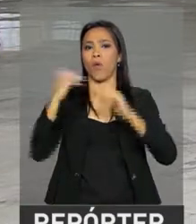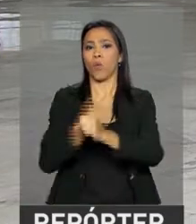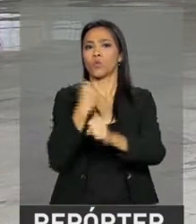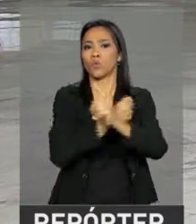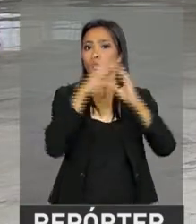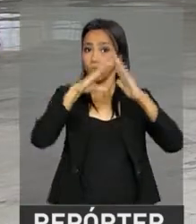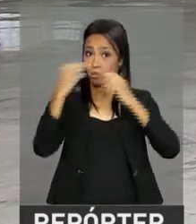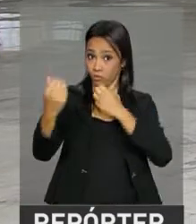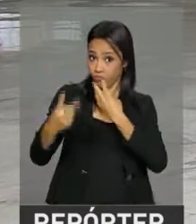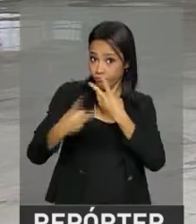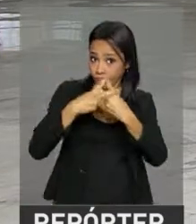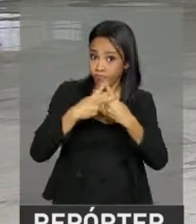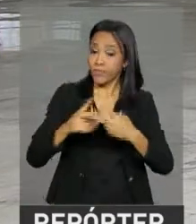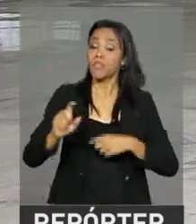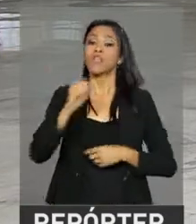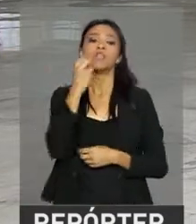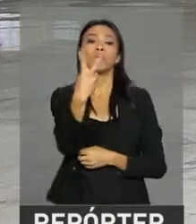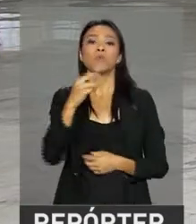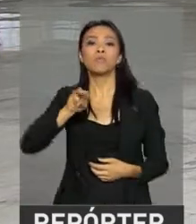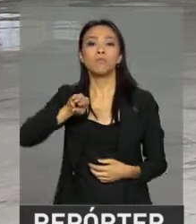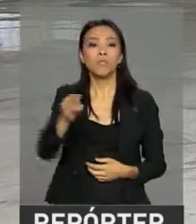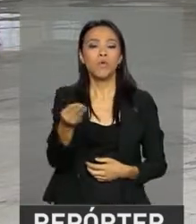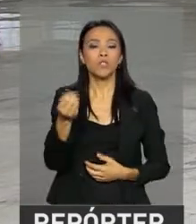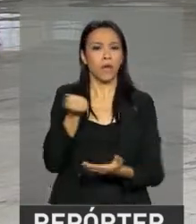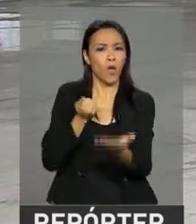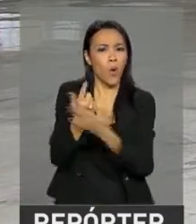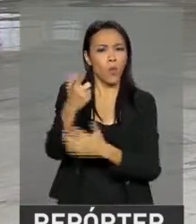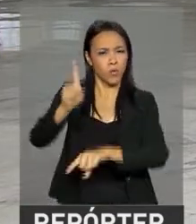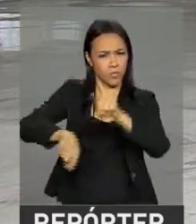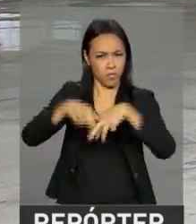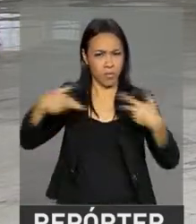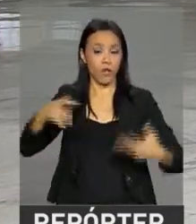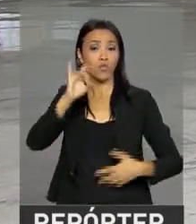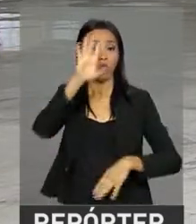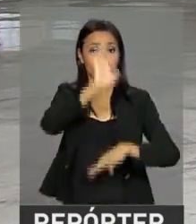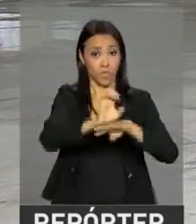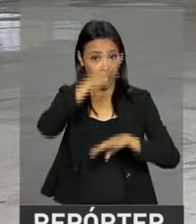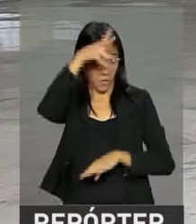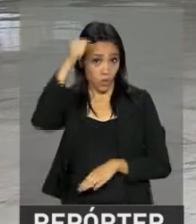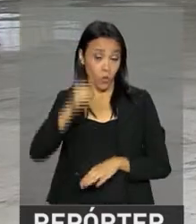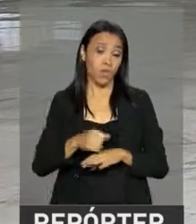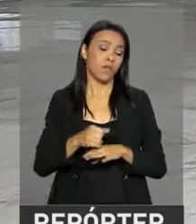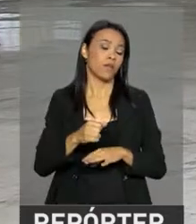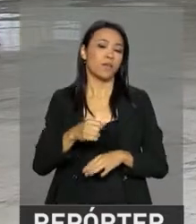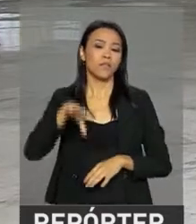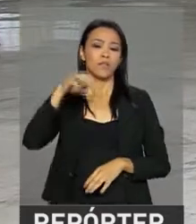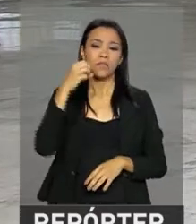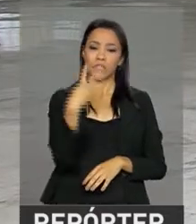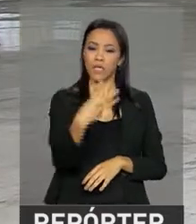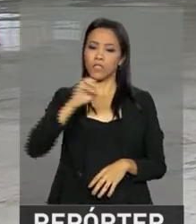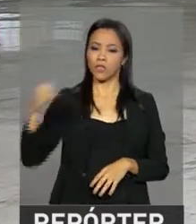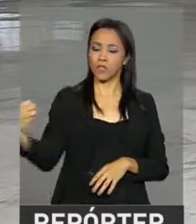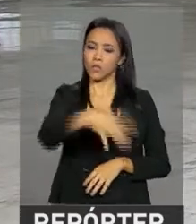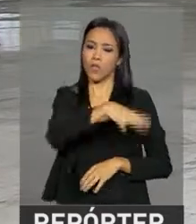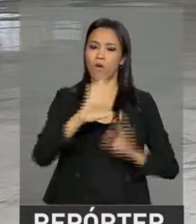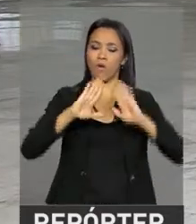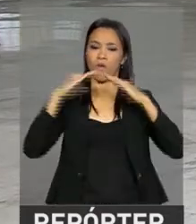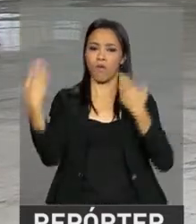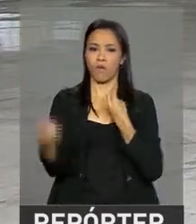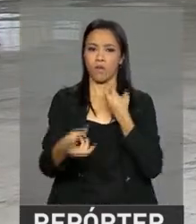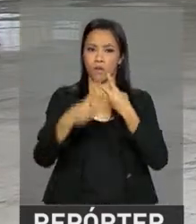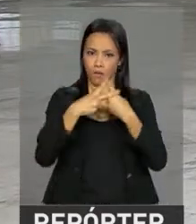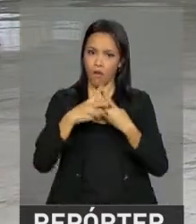e 12 milhões na compra de equipamento. Só no estado do Amazonas, cerca de 3 novas unidades prisionais